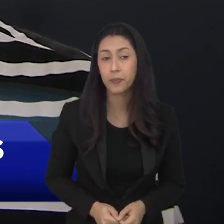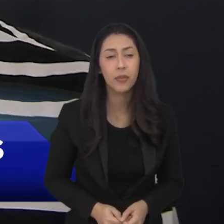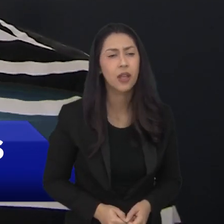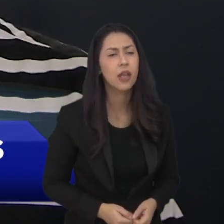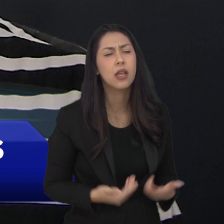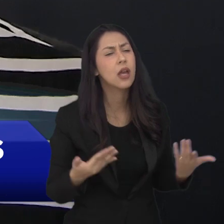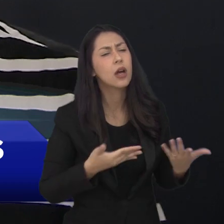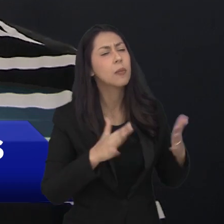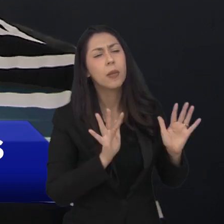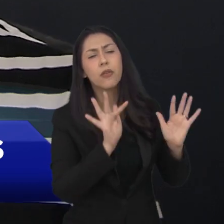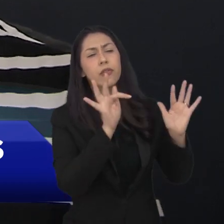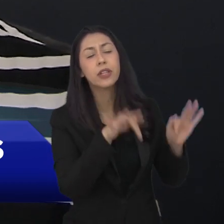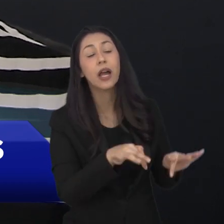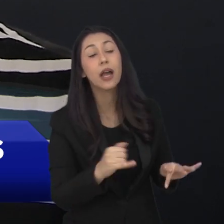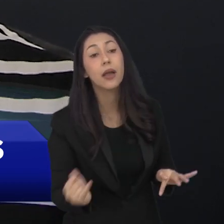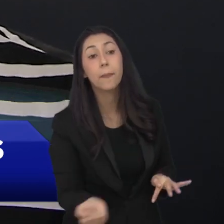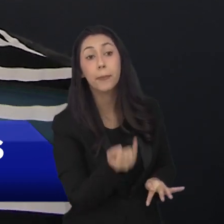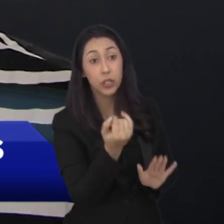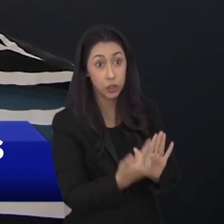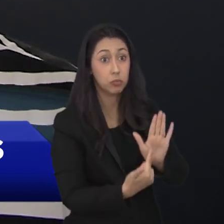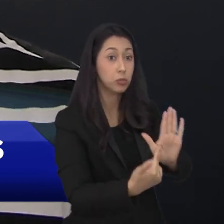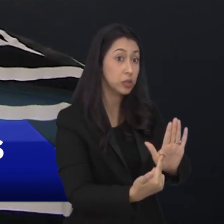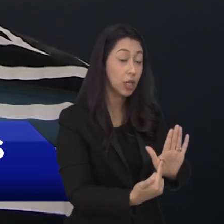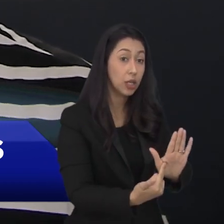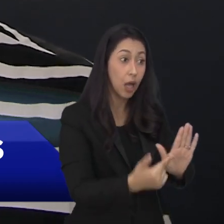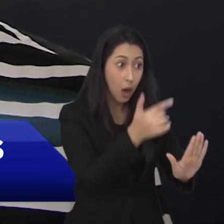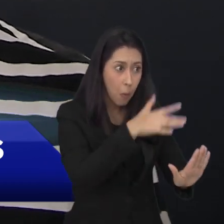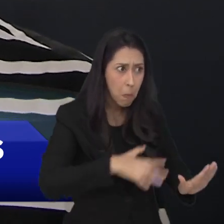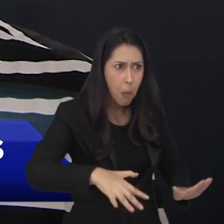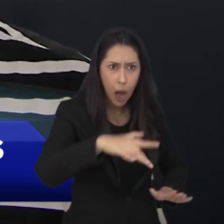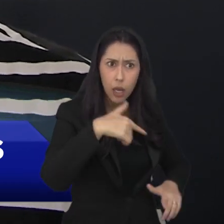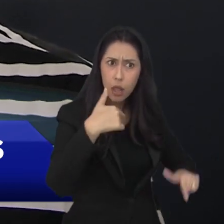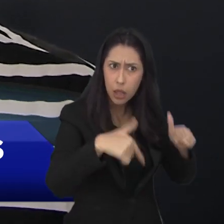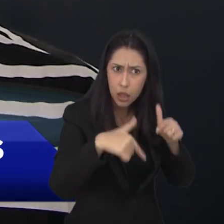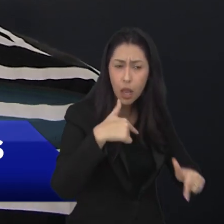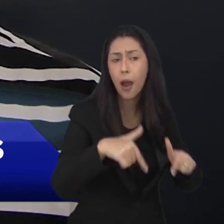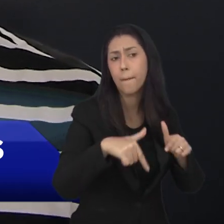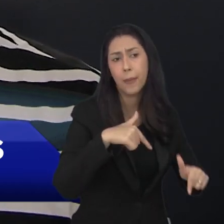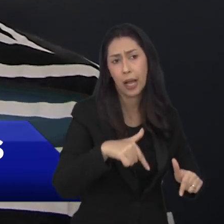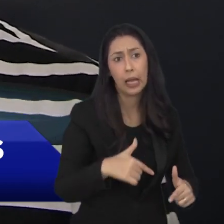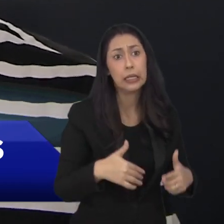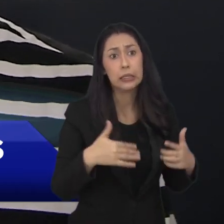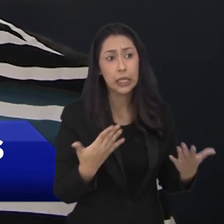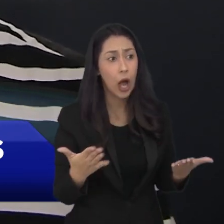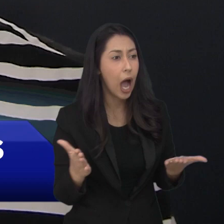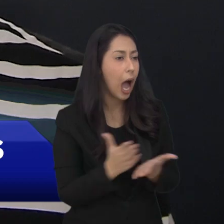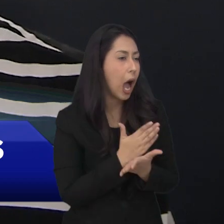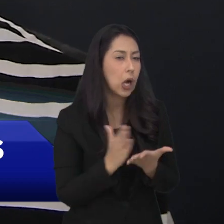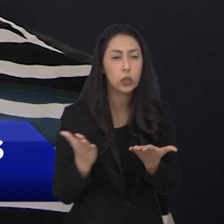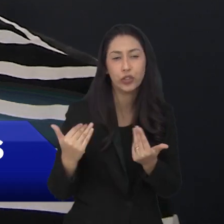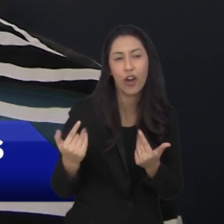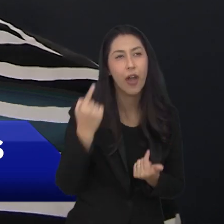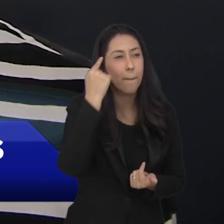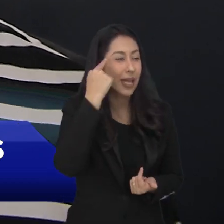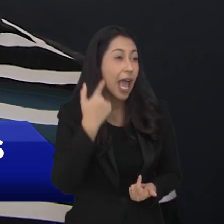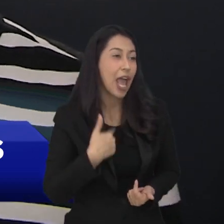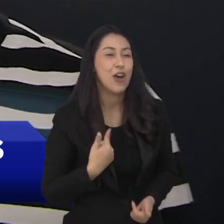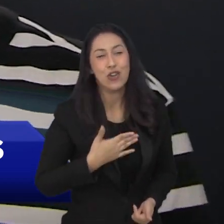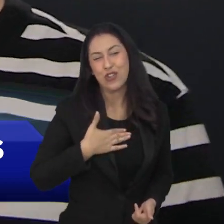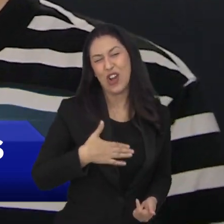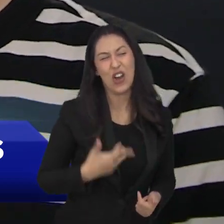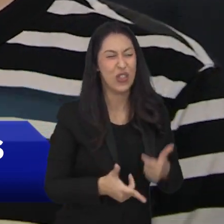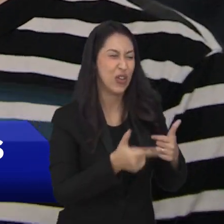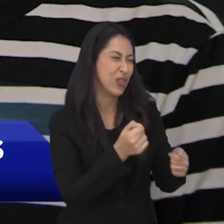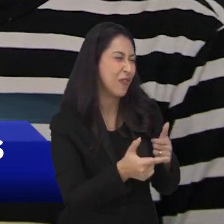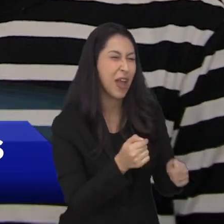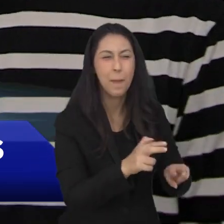disso. E agora, para finalizar, professora, é importante a gente ressaltar que a gente está falando de mercado de trabalho. Então, muitos jovens, né, pensam, gosto